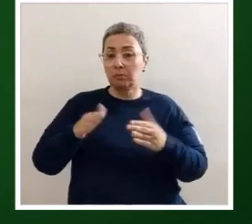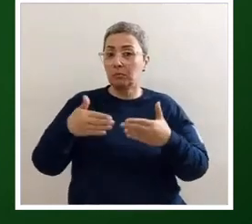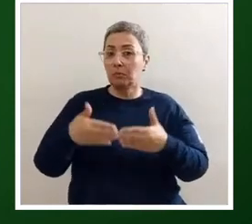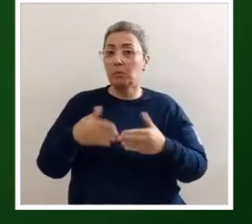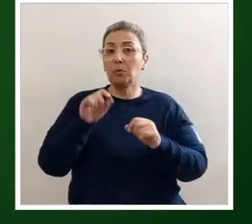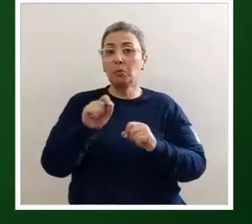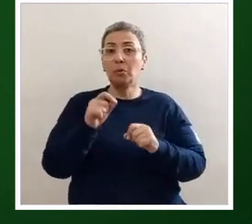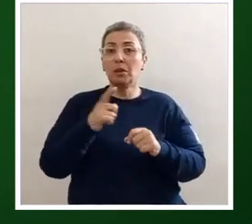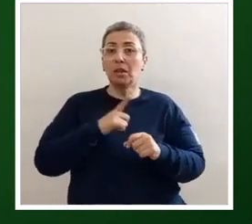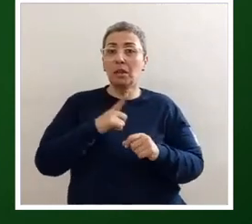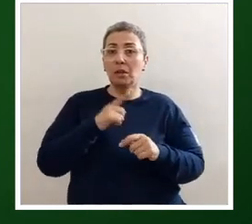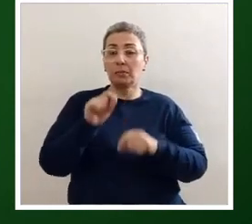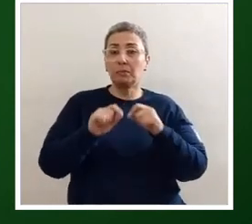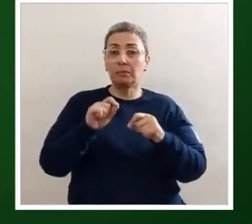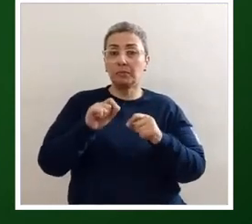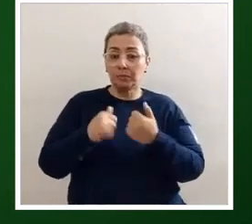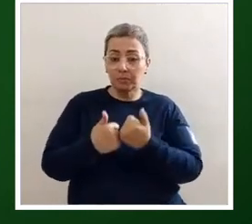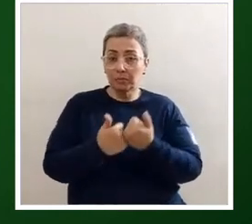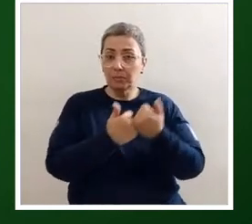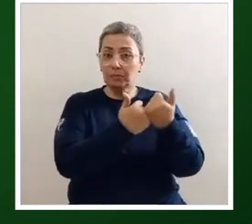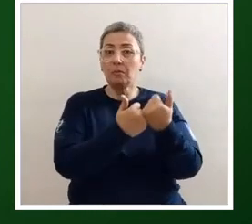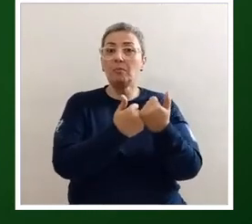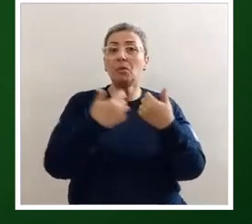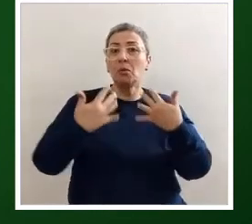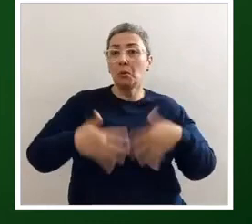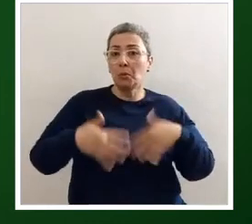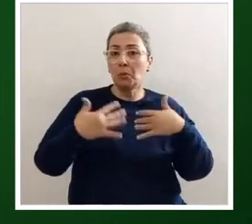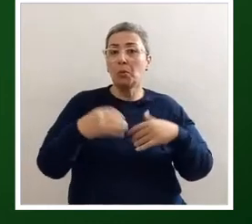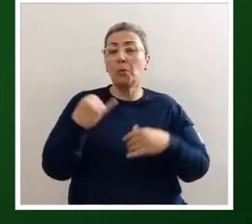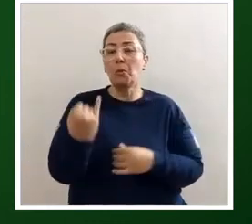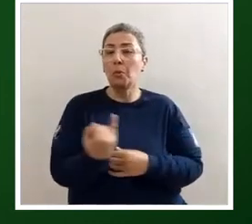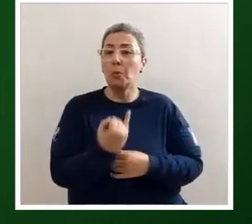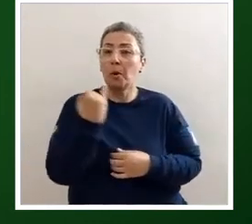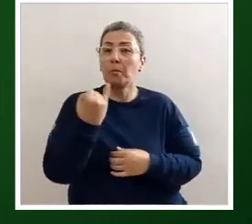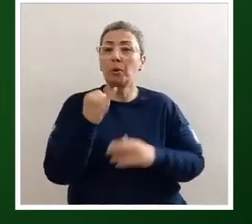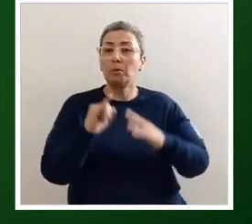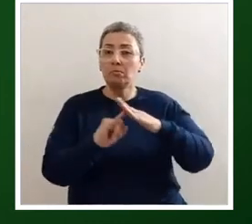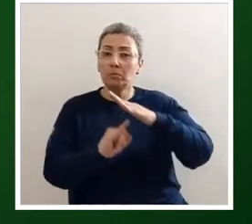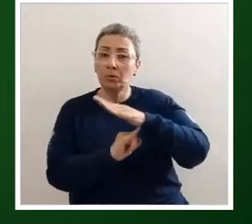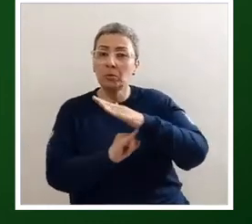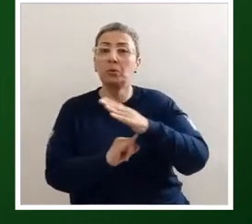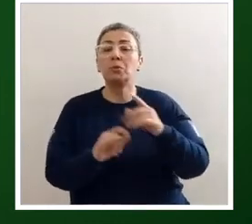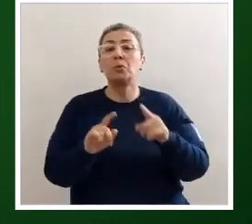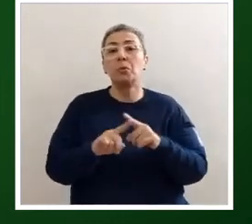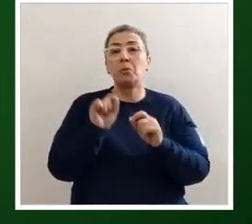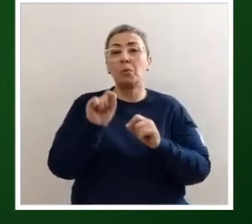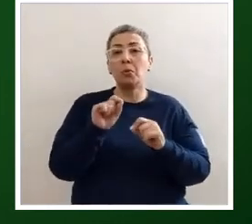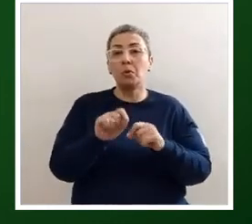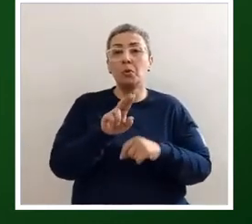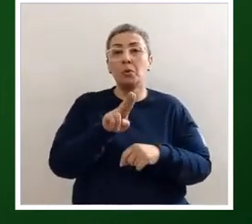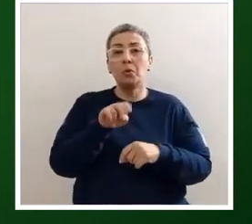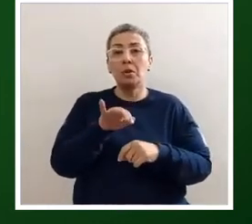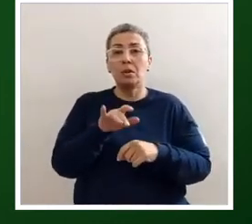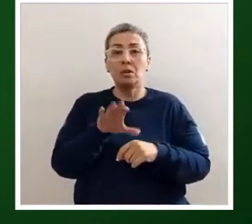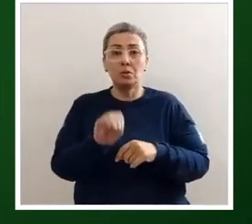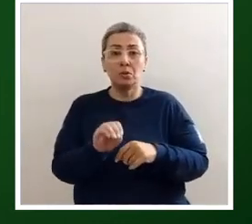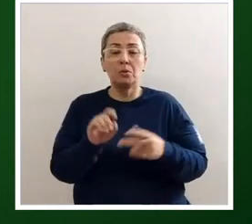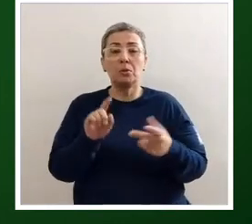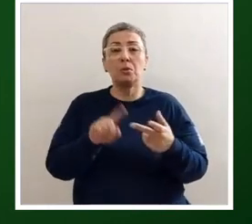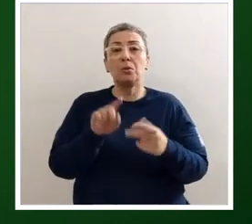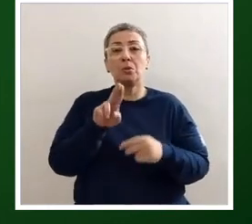nós contamos com apoio institucional de importantes né que são a Unesco Brasil